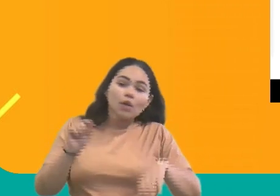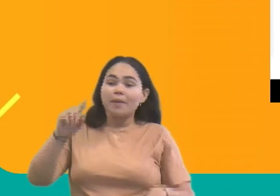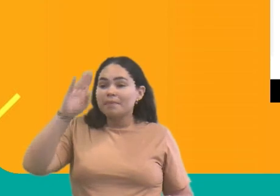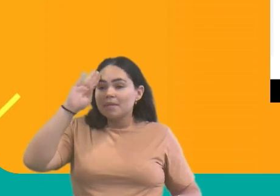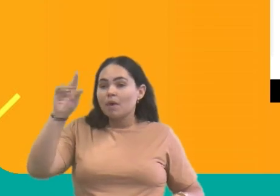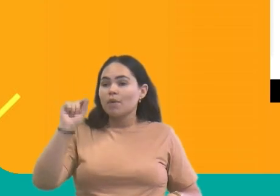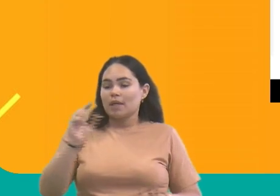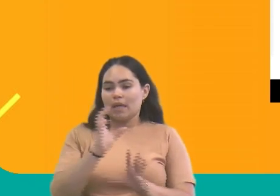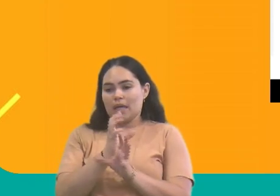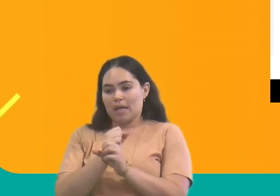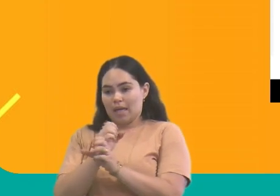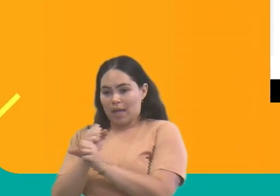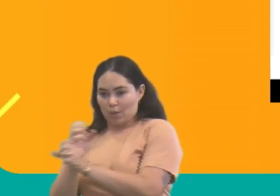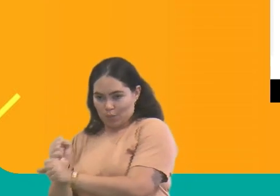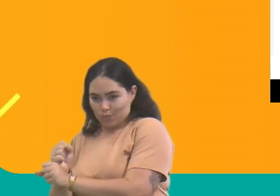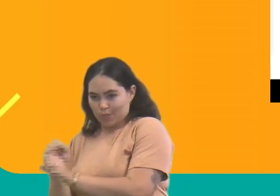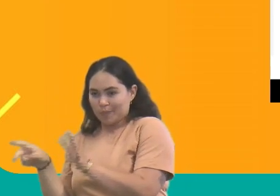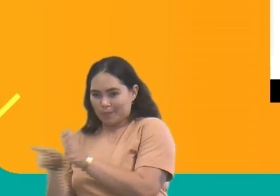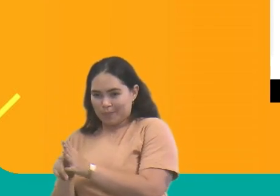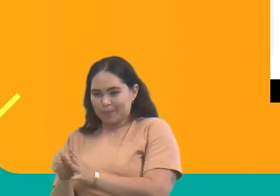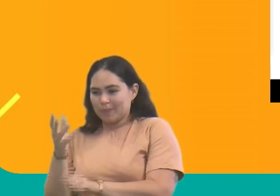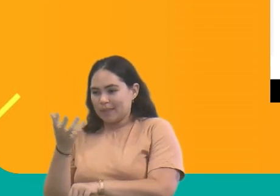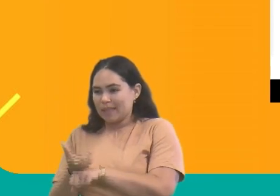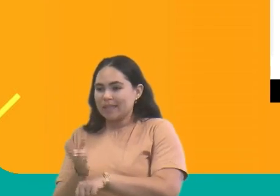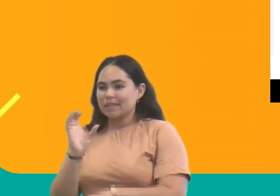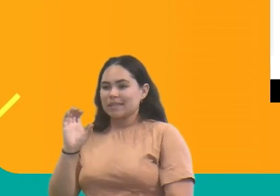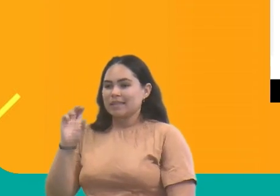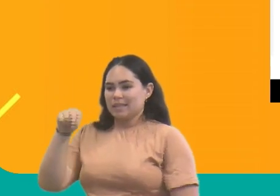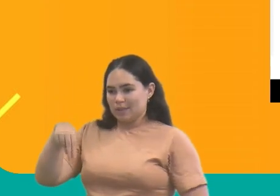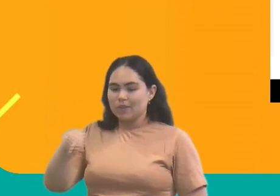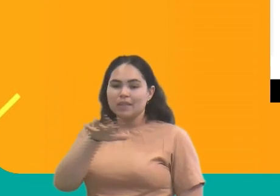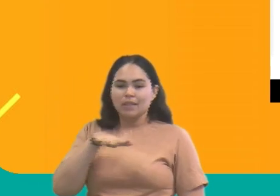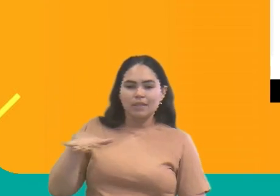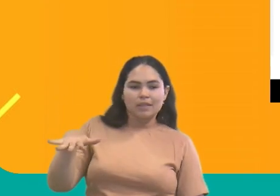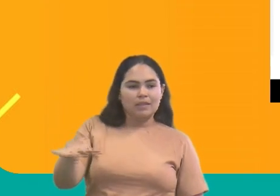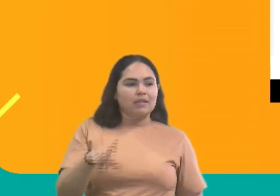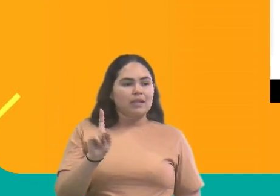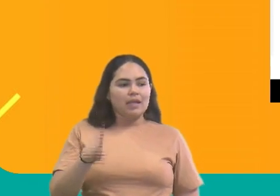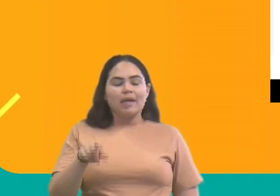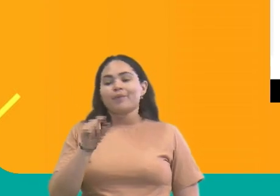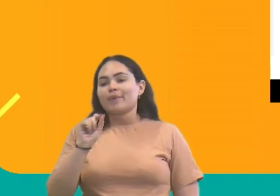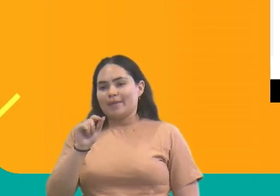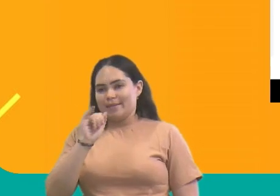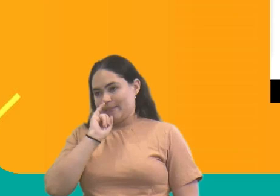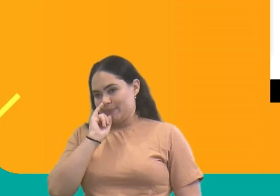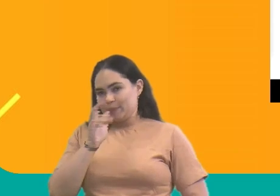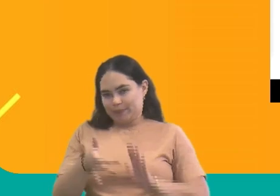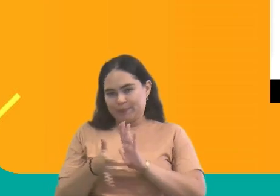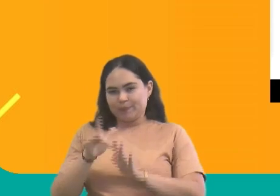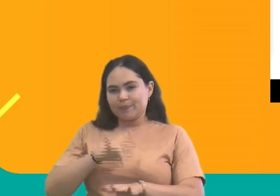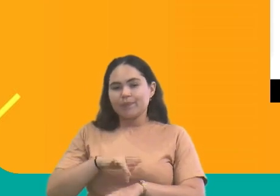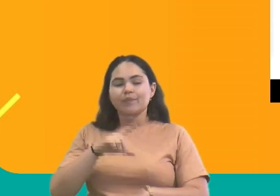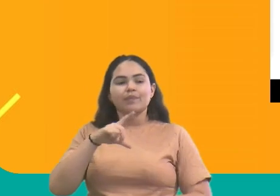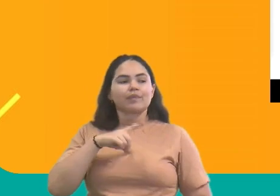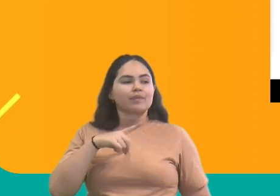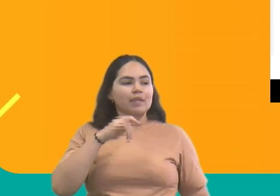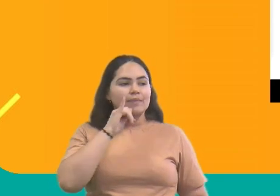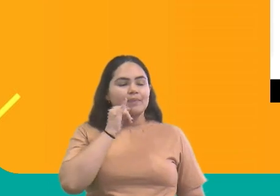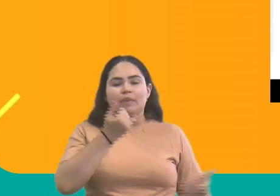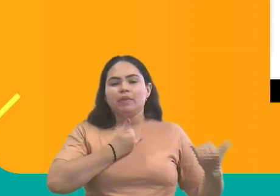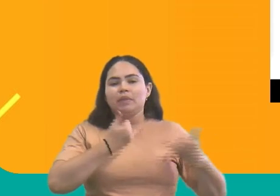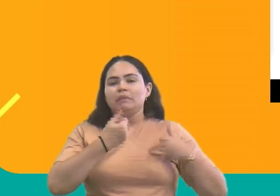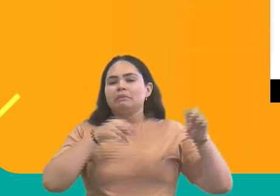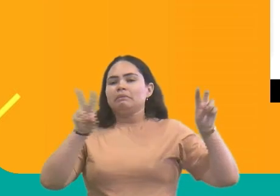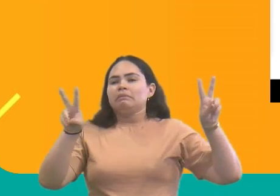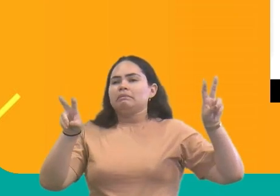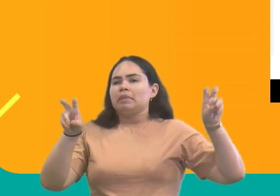cálculo na prova de natureza. Eu brinco que é o teorema da barata voadora. Catarina, nunca ouvi falar do teorema